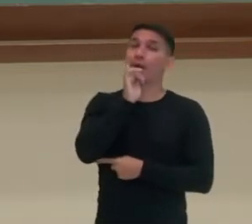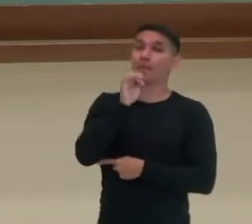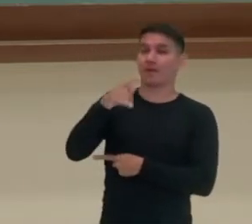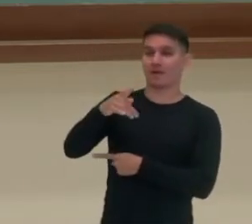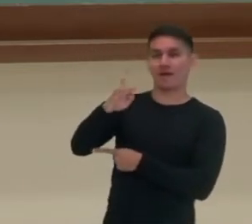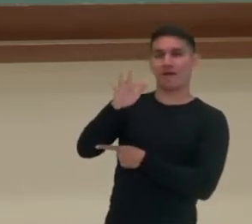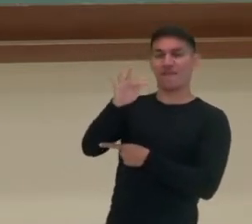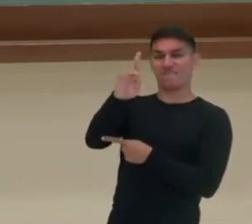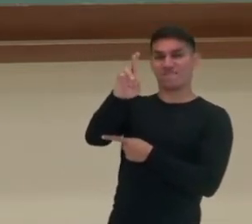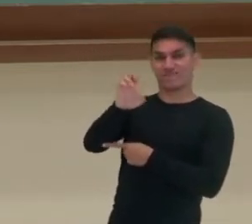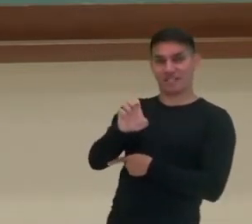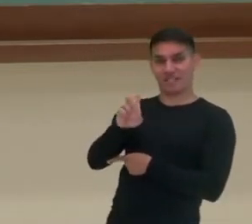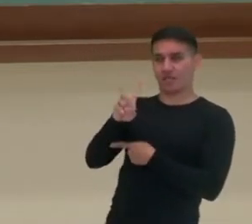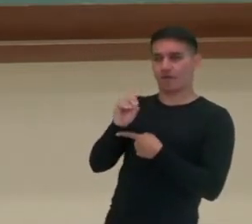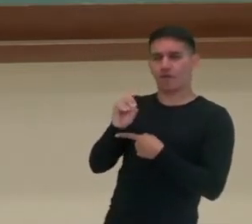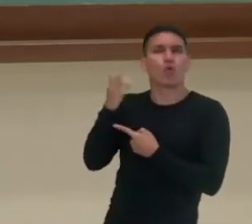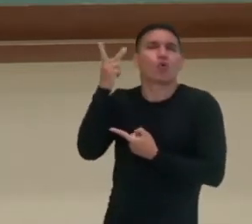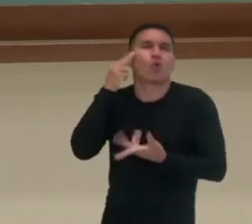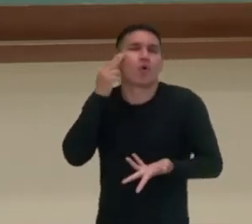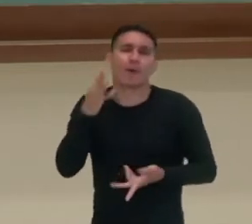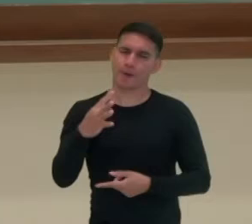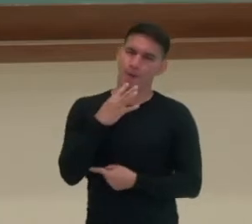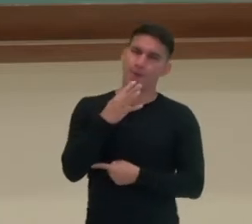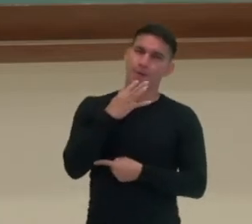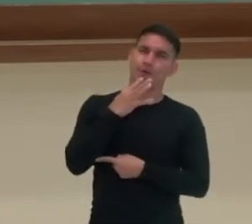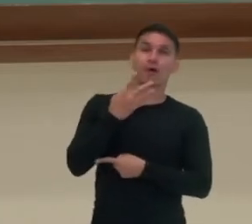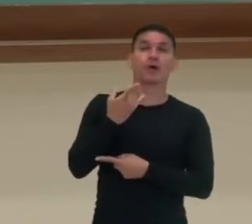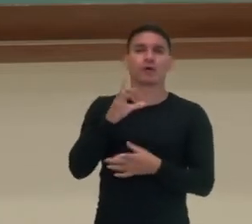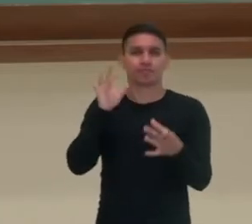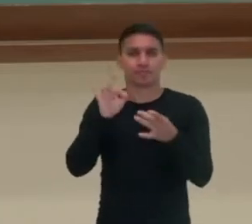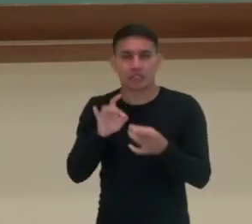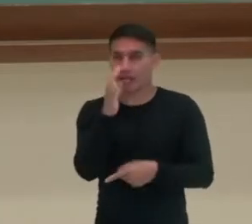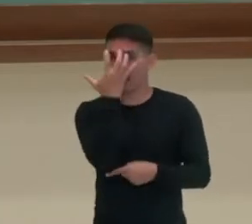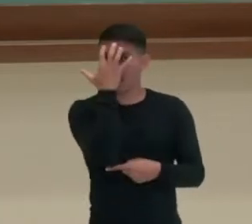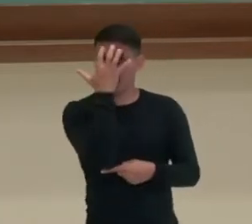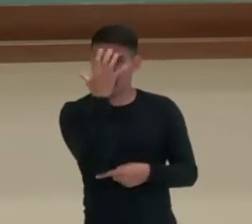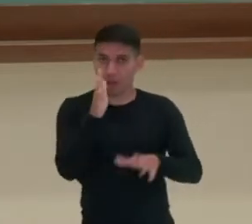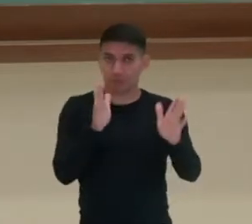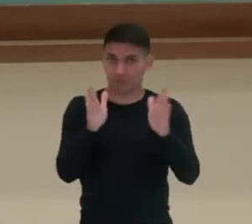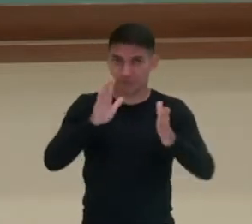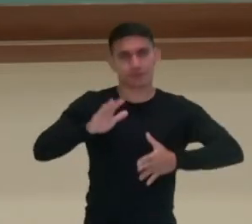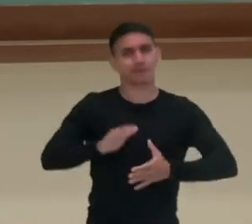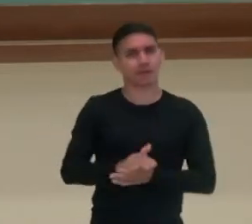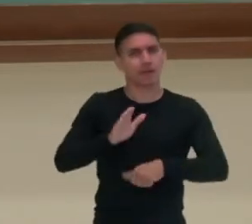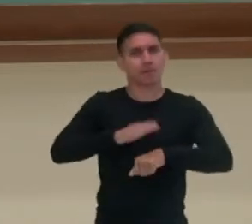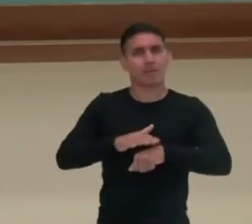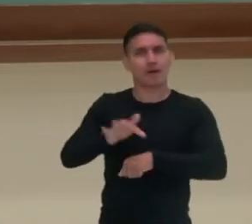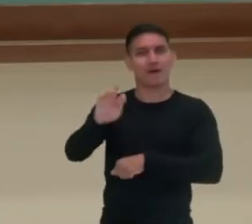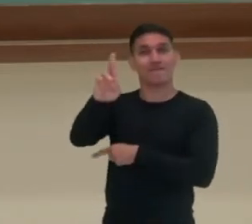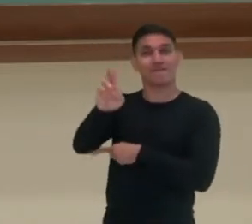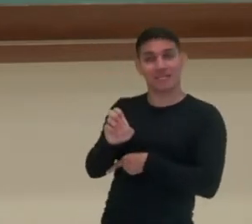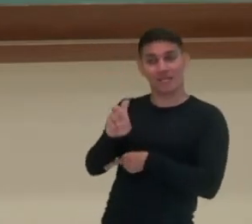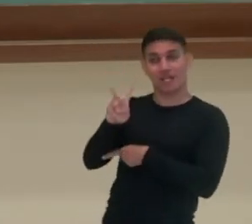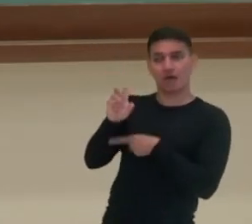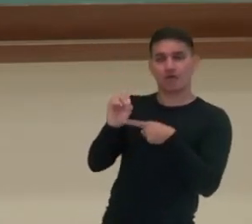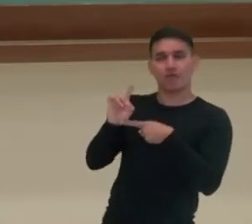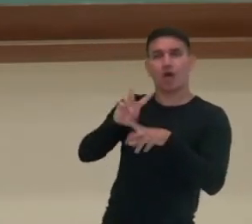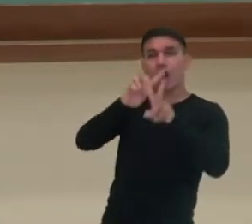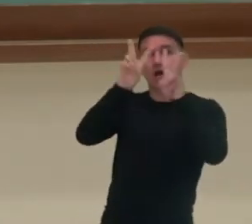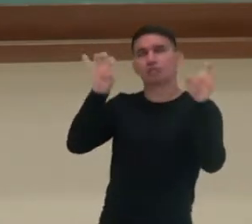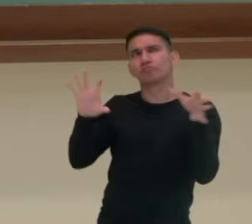no que geralmente a gente ouve muito falar dele, no carnaval. E quando a gente fala de frevo, a gente pensa em